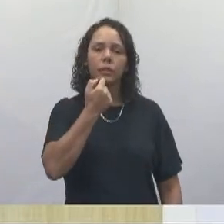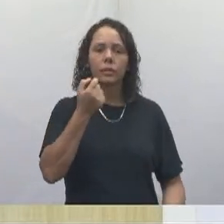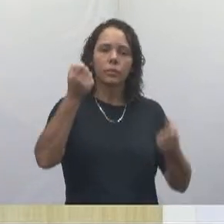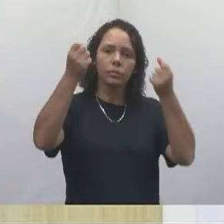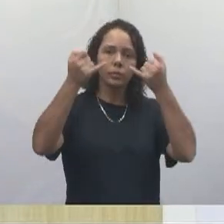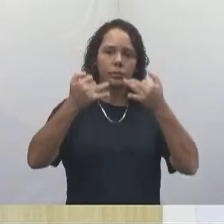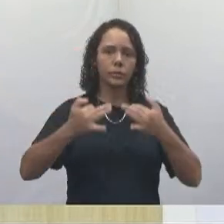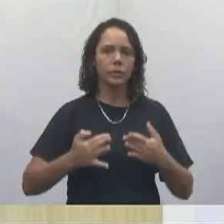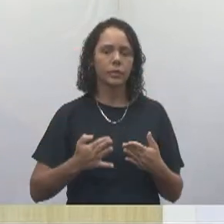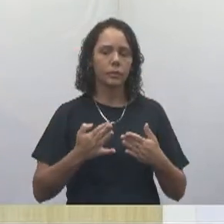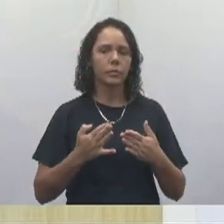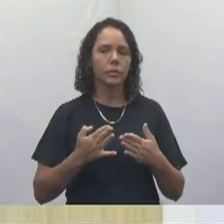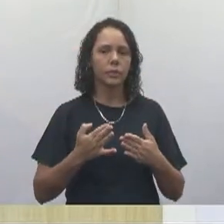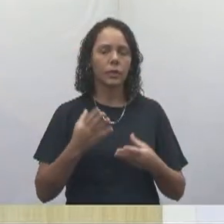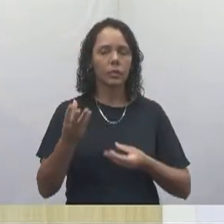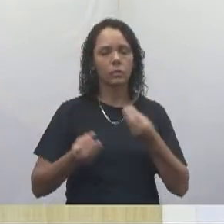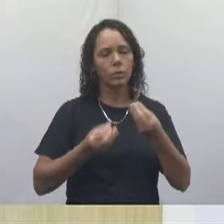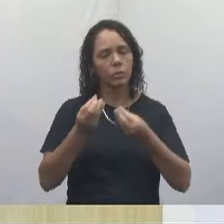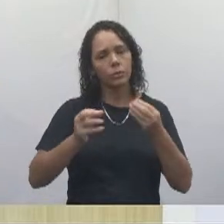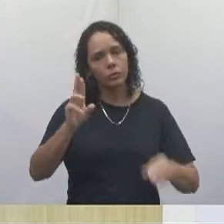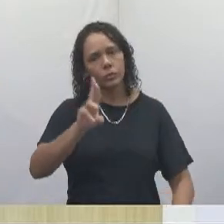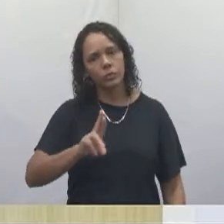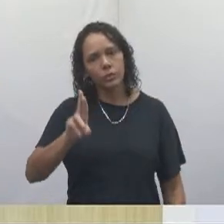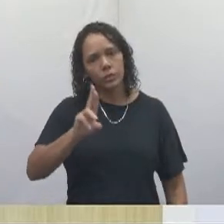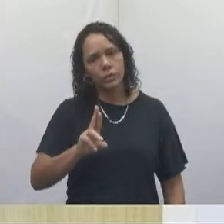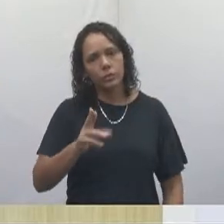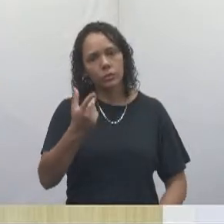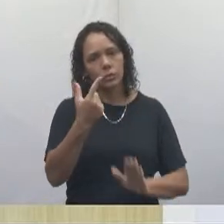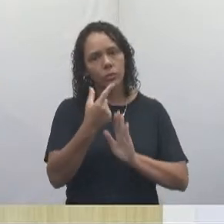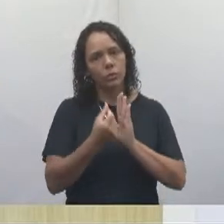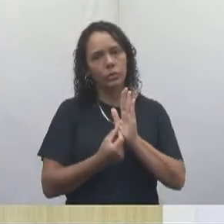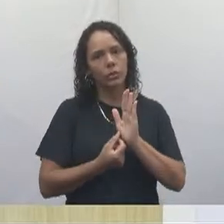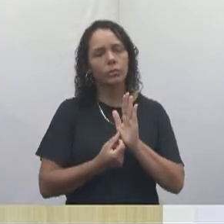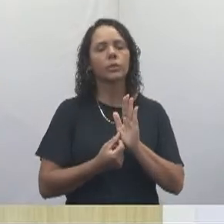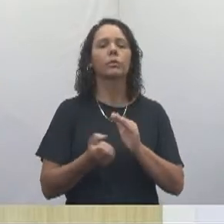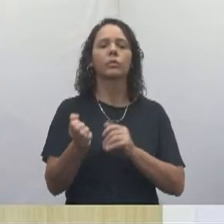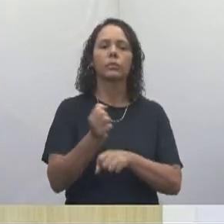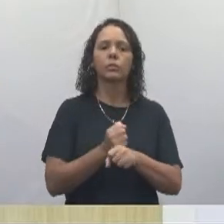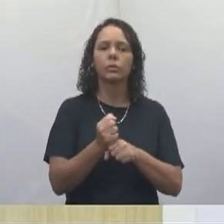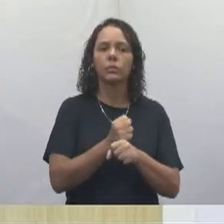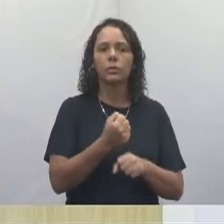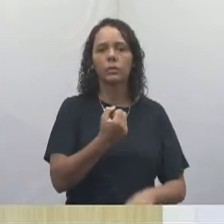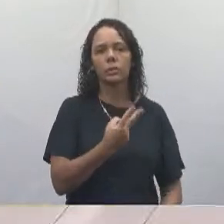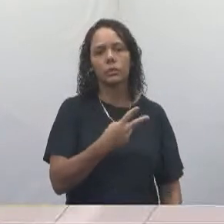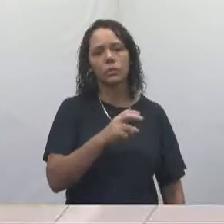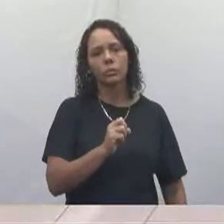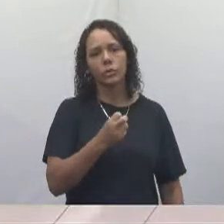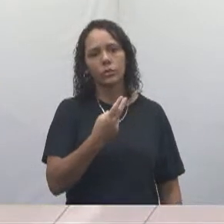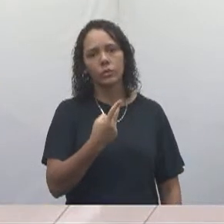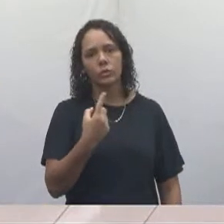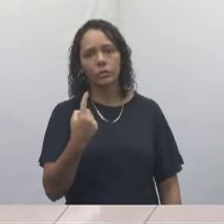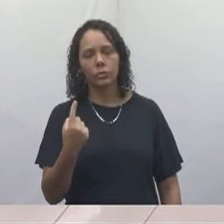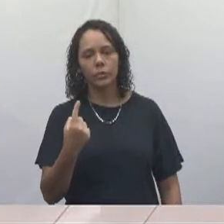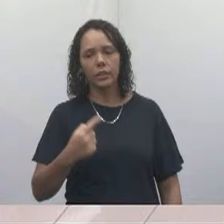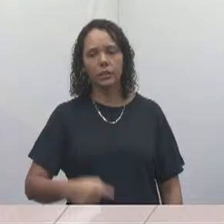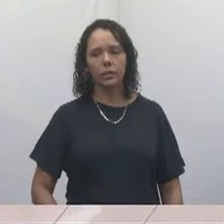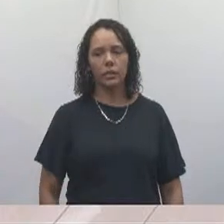de defesa das contas do Executivo referentes ao exercício de 2021.